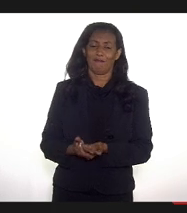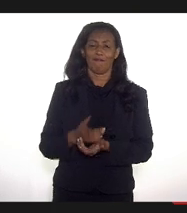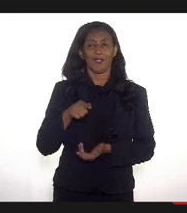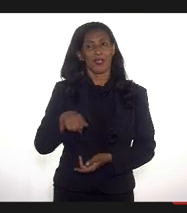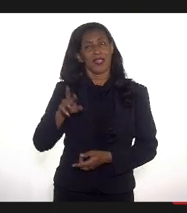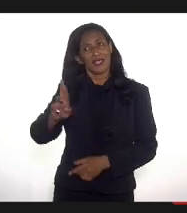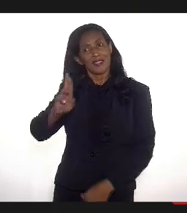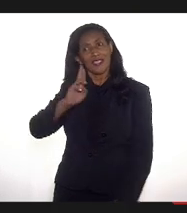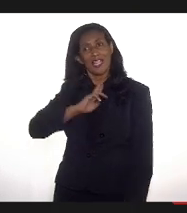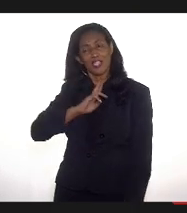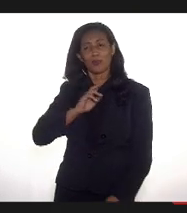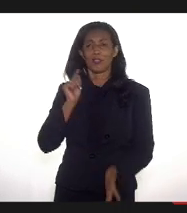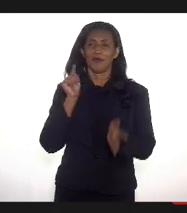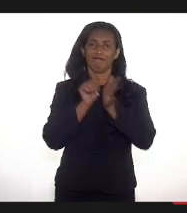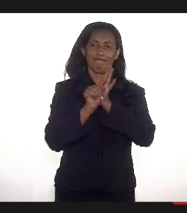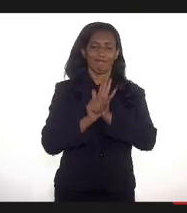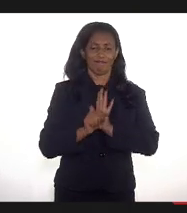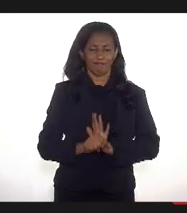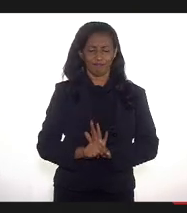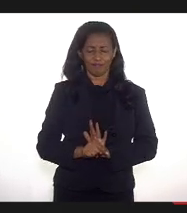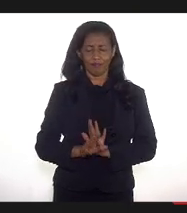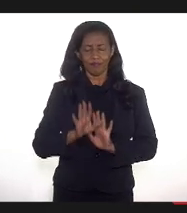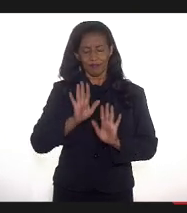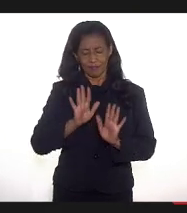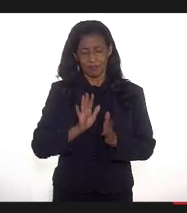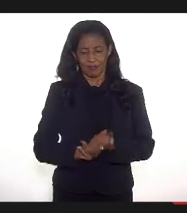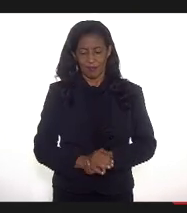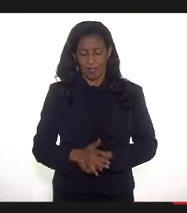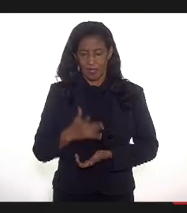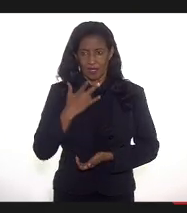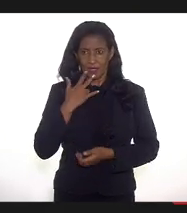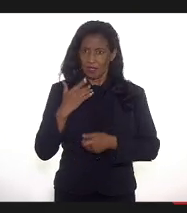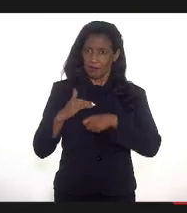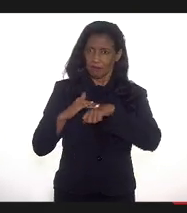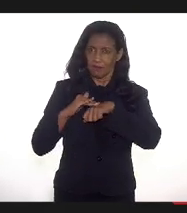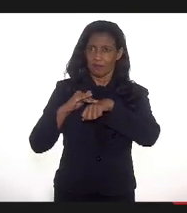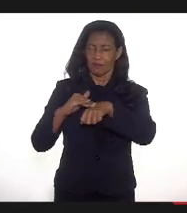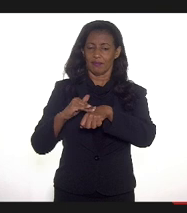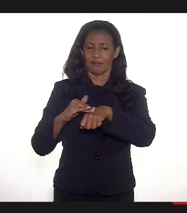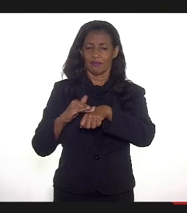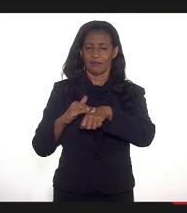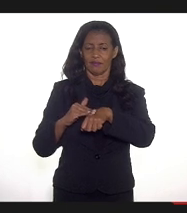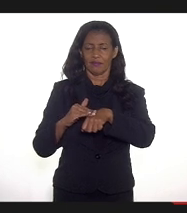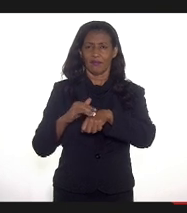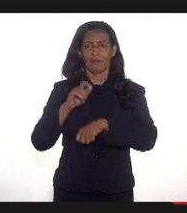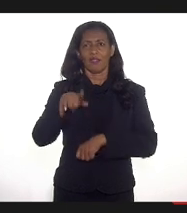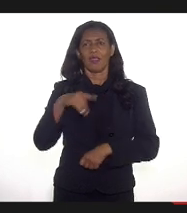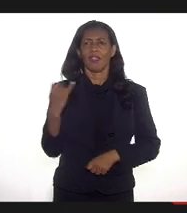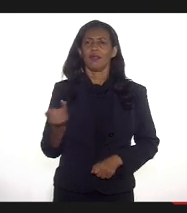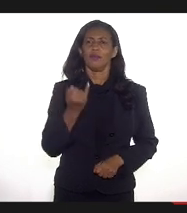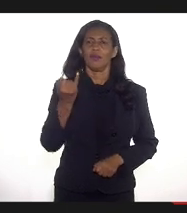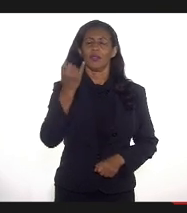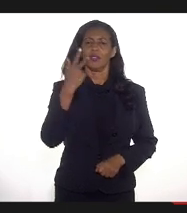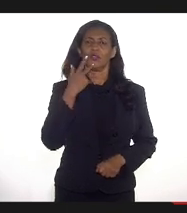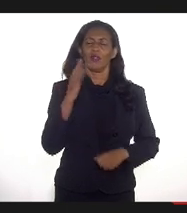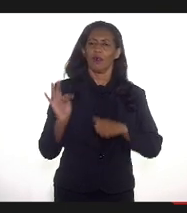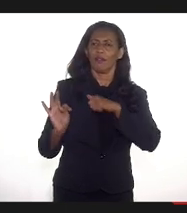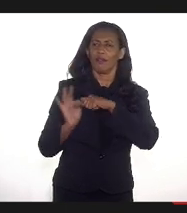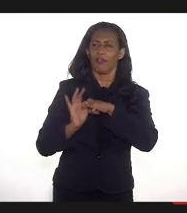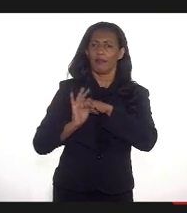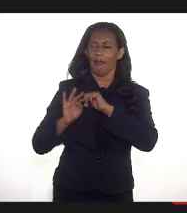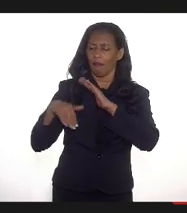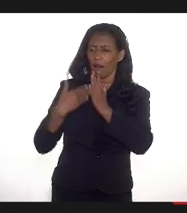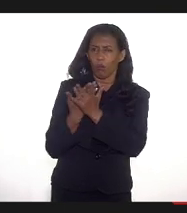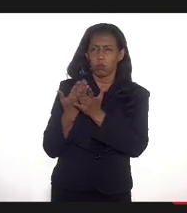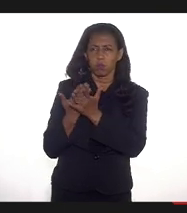que responder às questões. Mas aí a gente queria falar o seguinte, que é importante dizer que a FAETEC ela